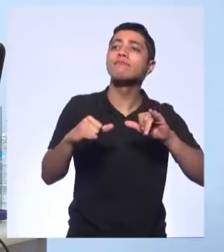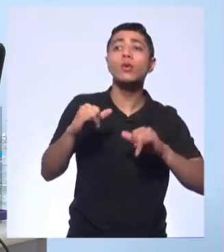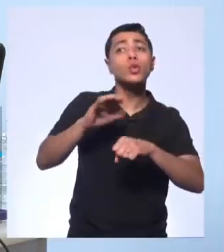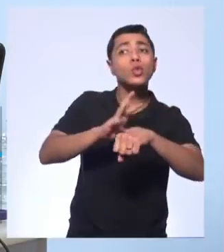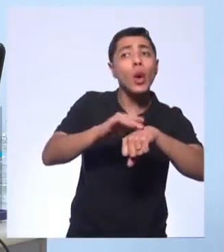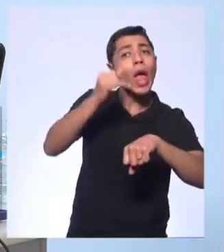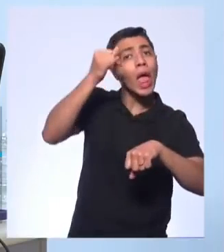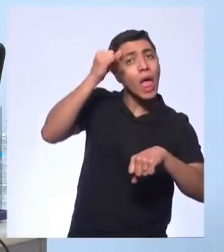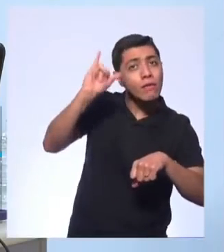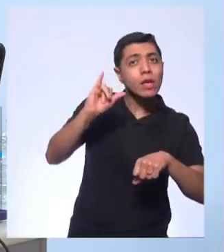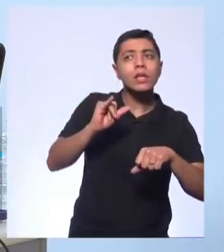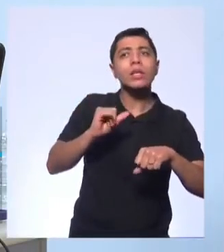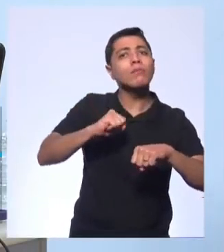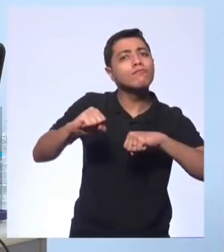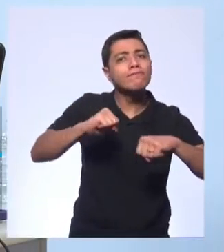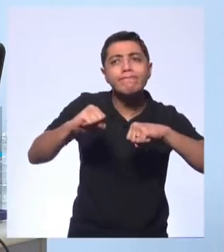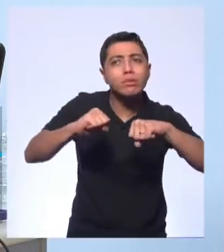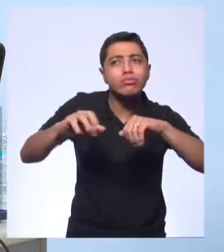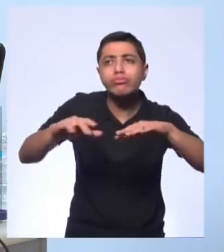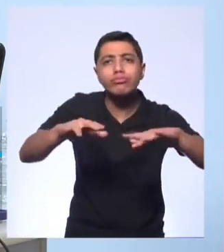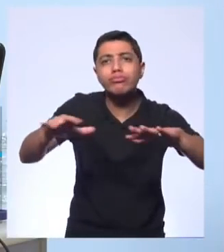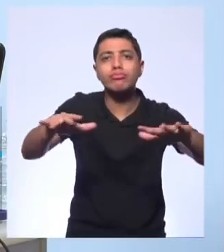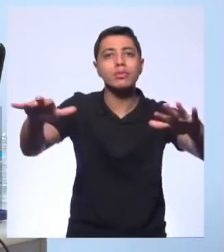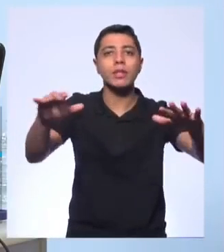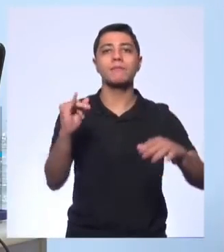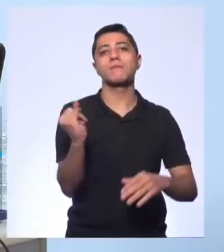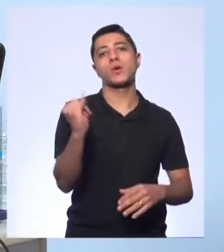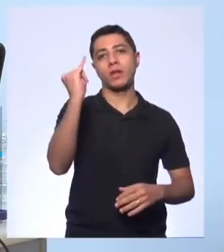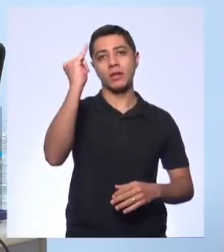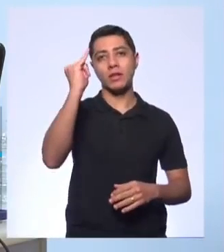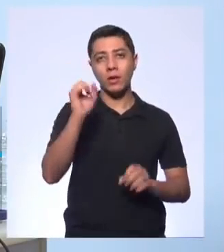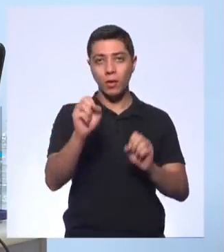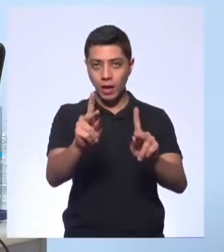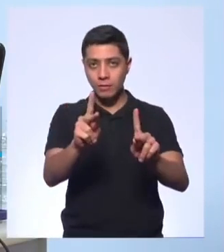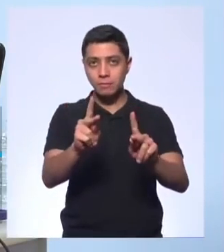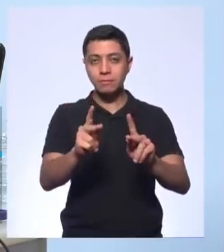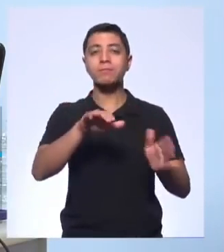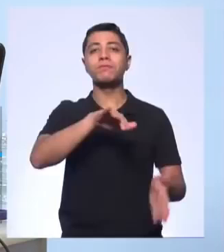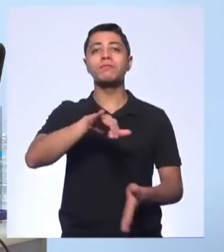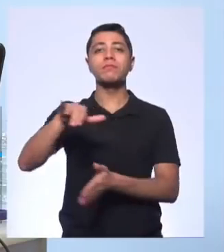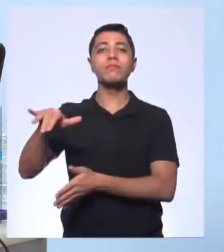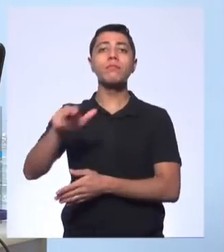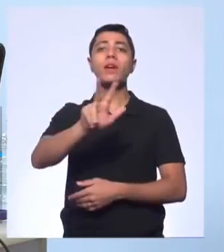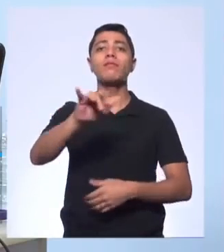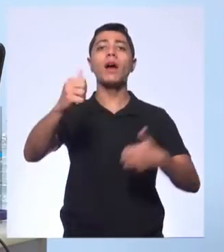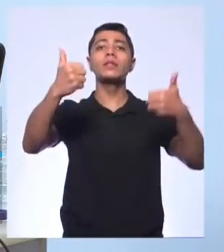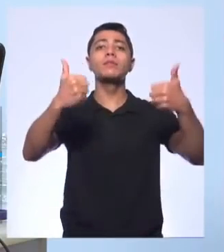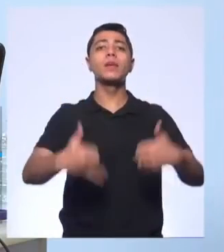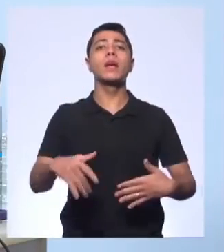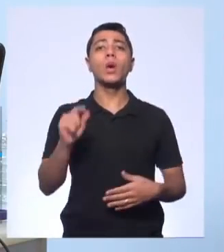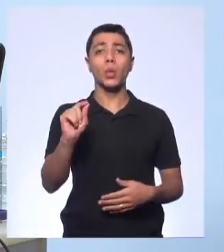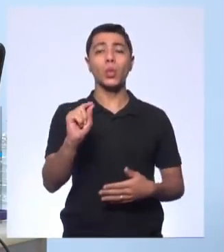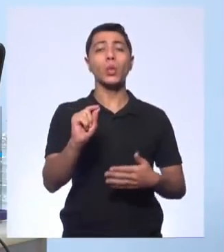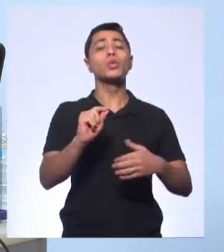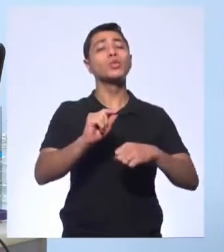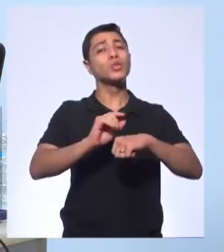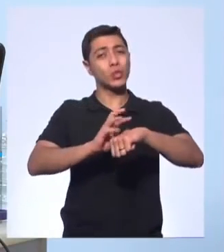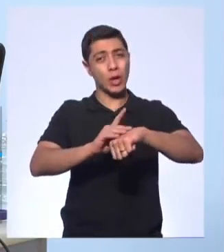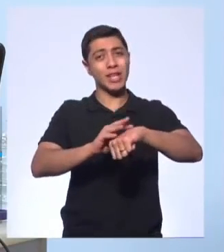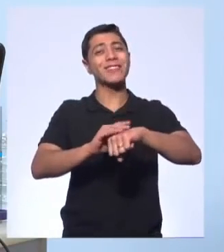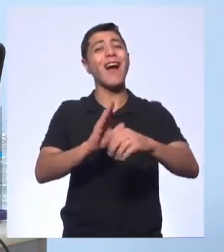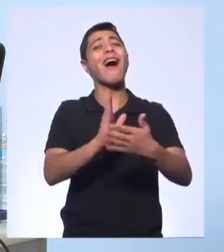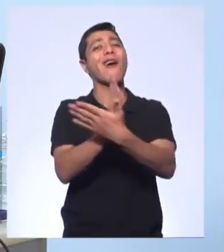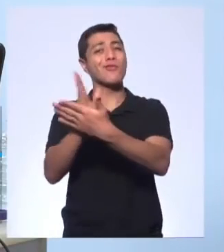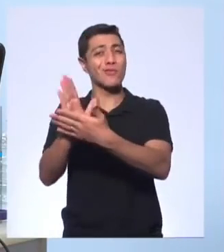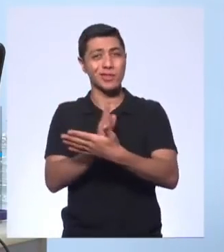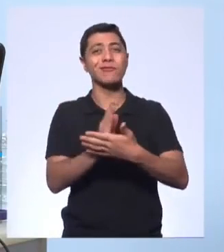essa é a importância da saúde coletiva. E a gente vai falar um pouquinho sobre algumas doenças que a gente tem, que se